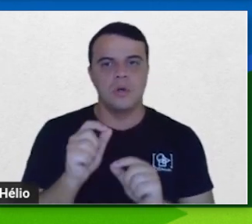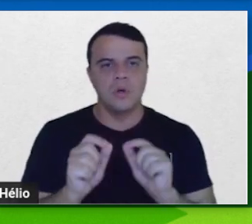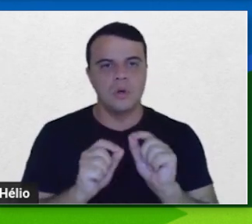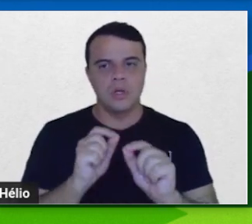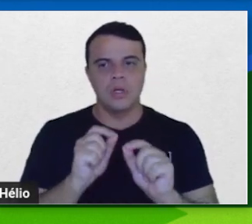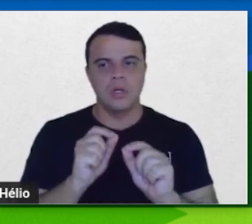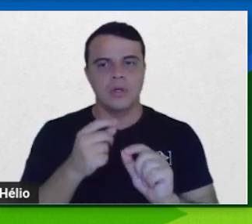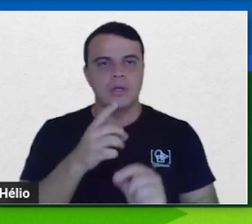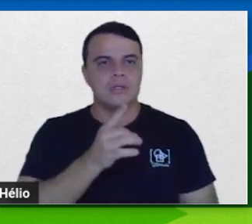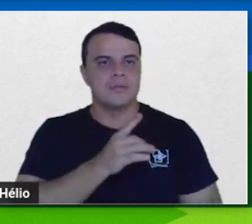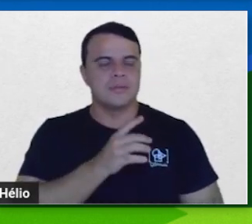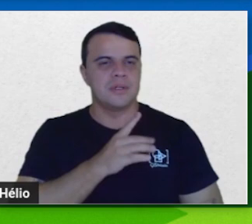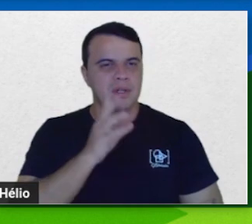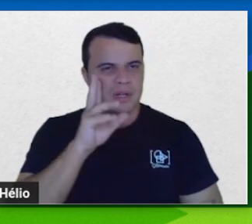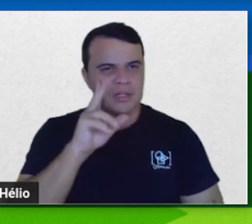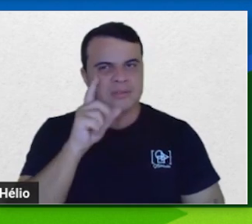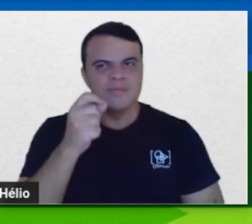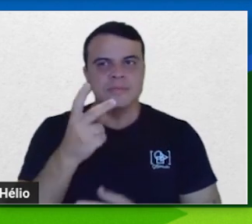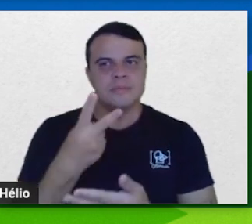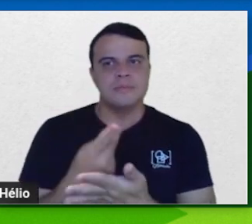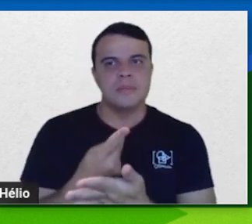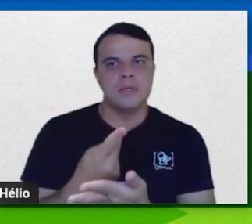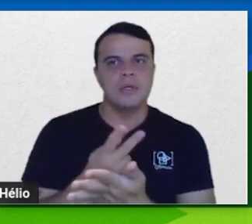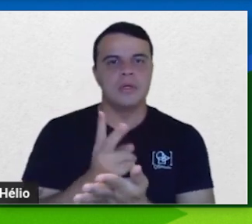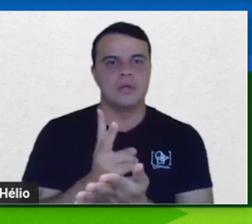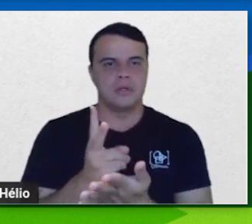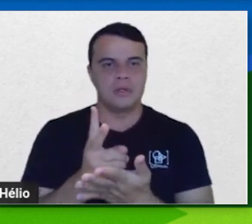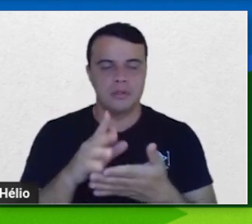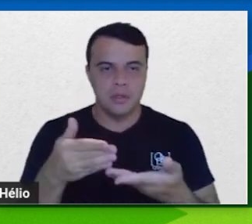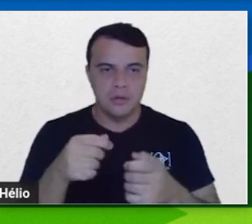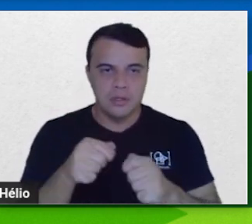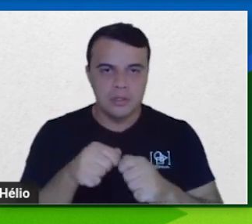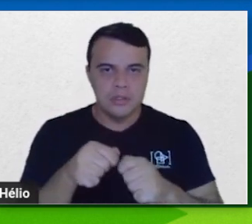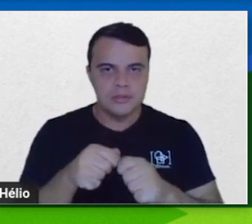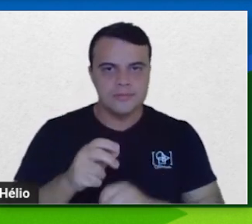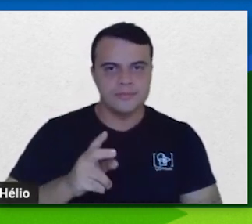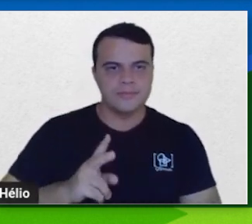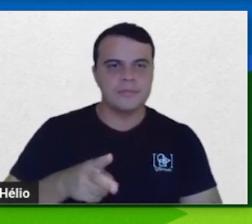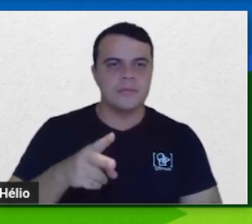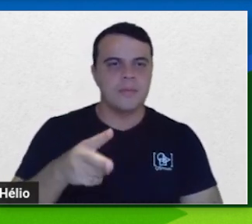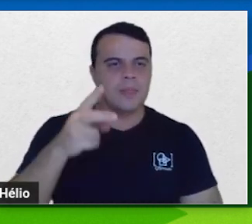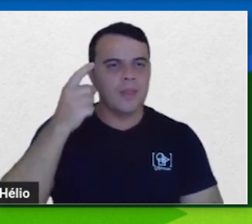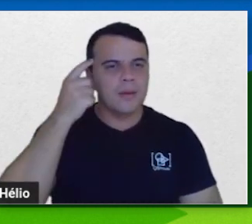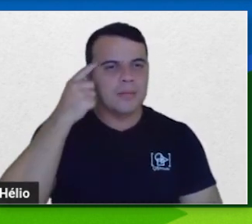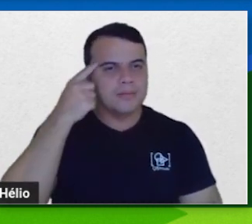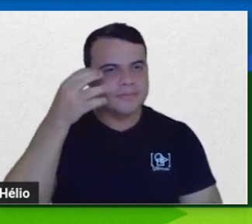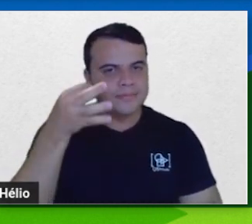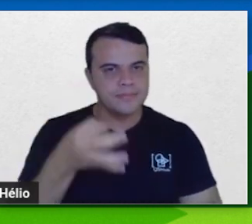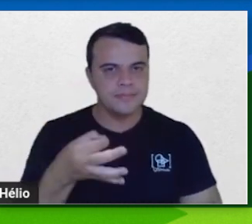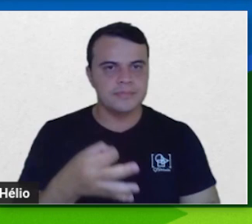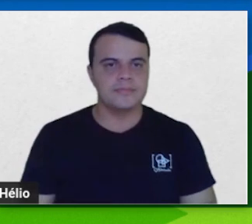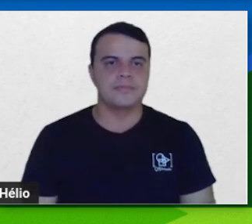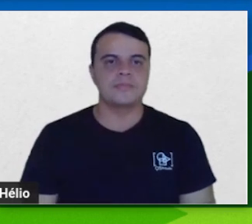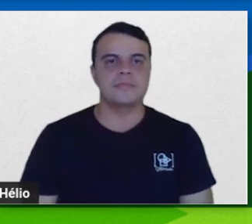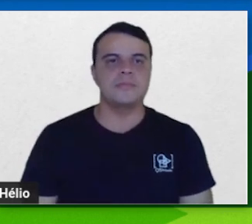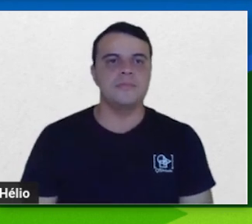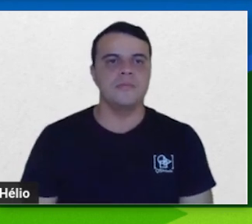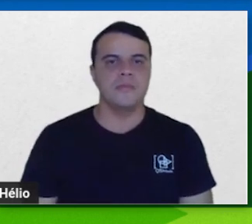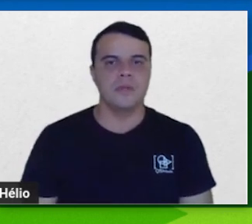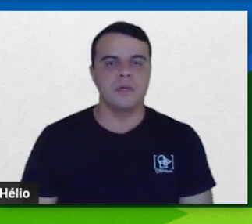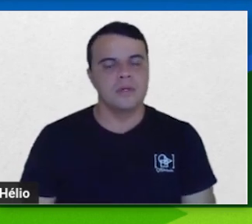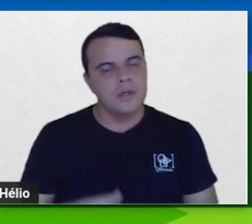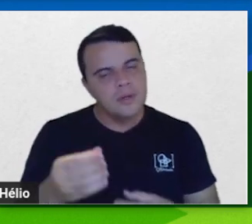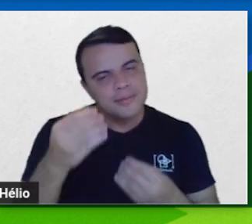o medo de achar que está sempre errado. Então, fazer sempre pensamentos criativos.